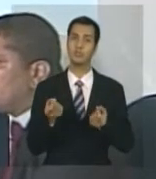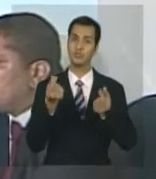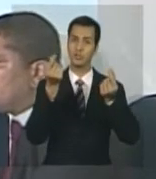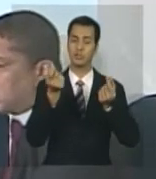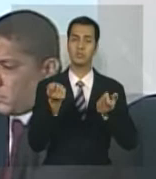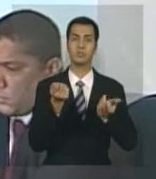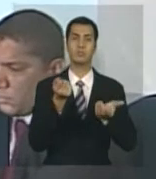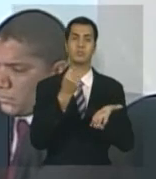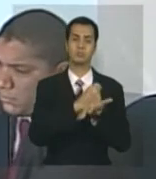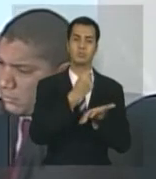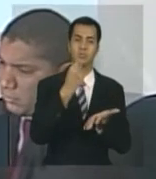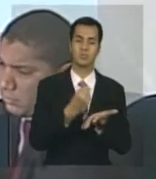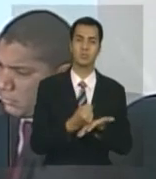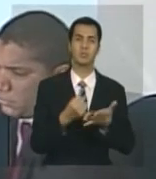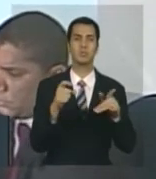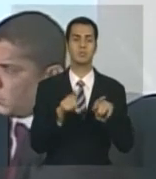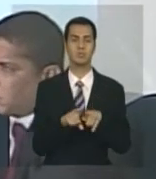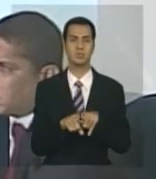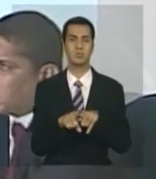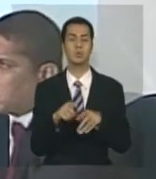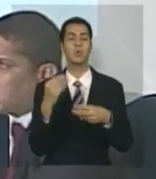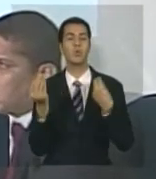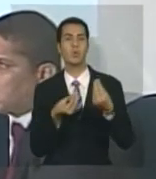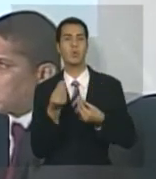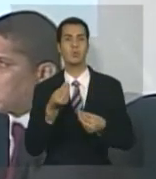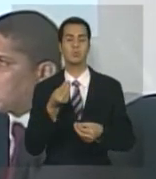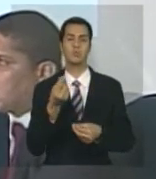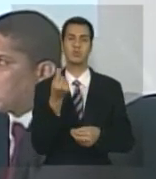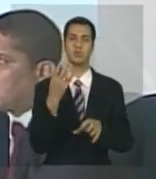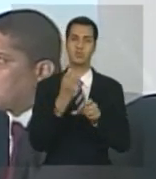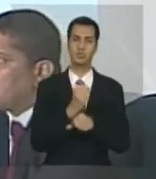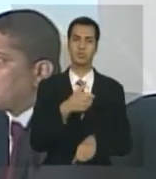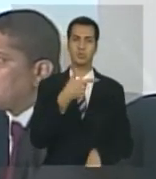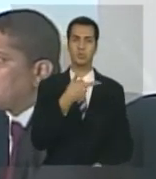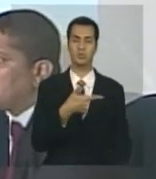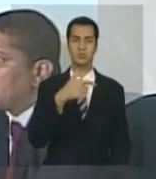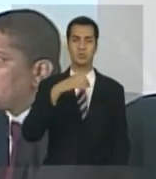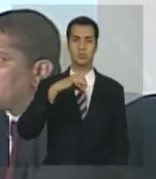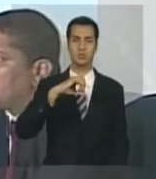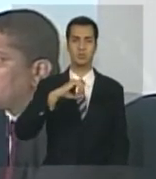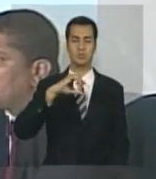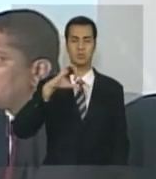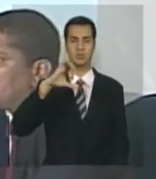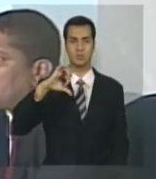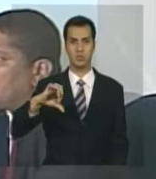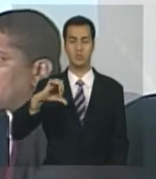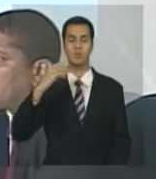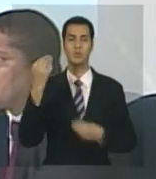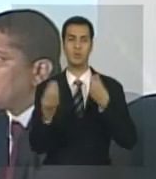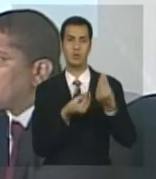dos 259, como nós alocamos, como nós definimos a